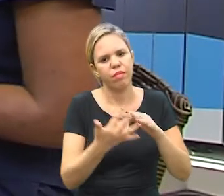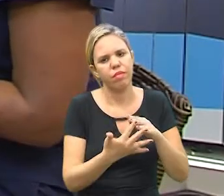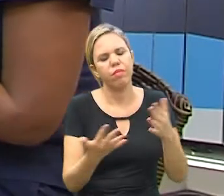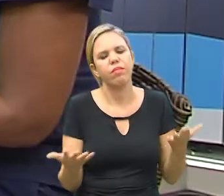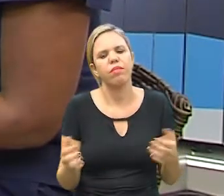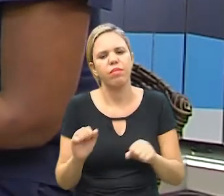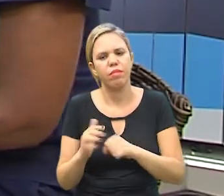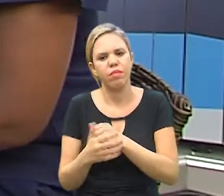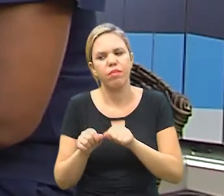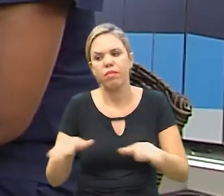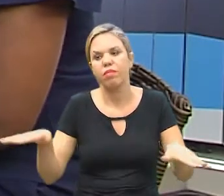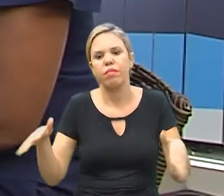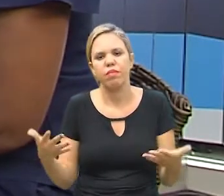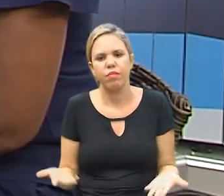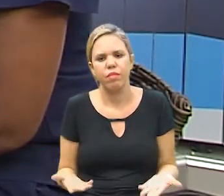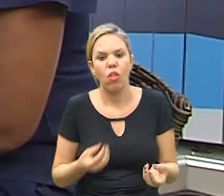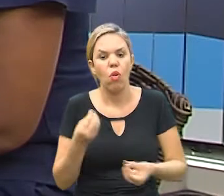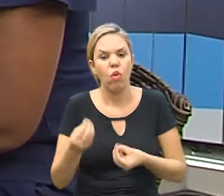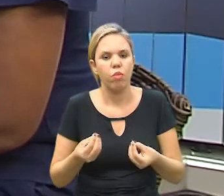Como é que está sendo, Vera?